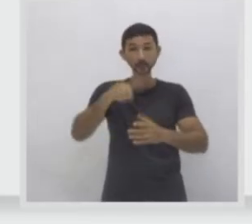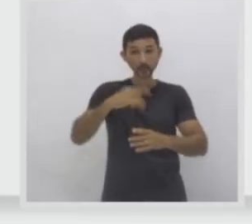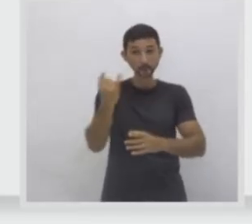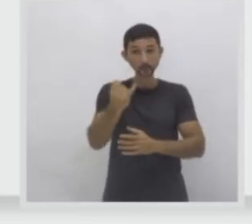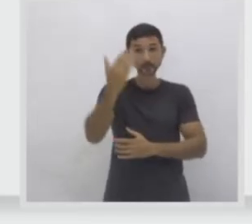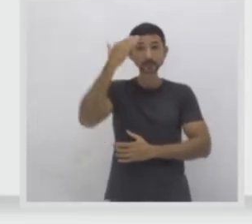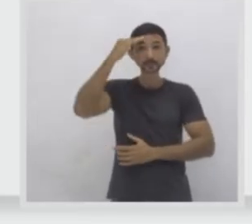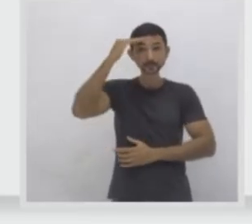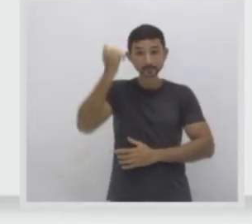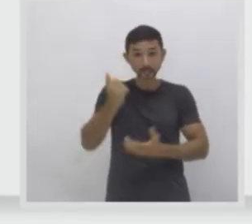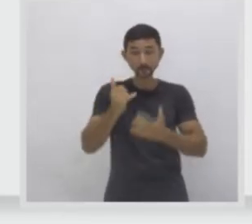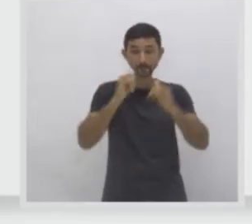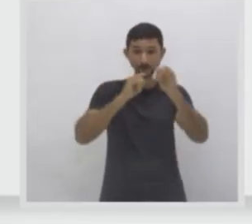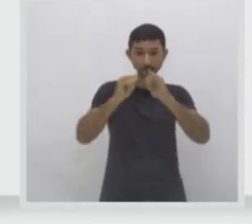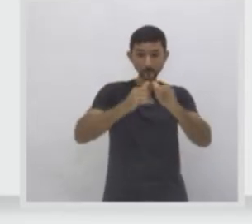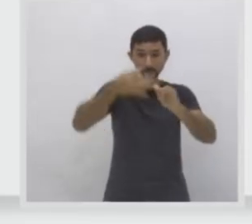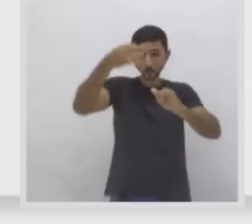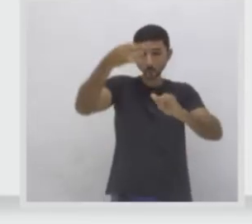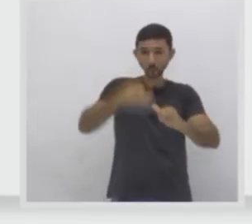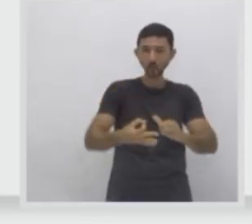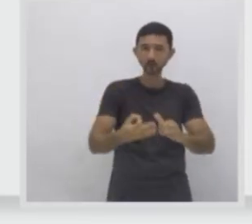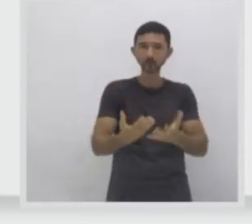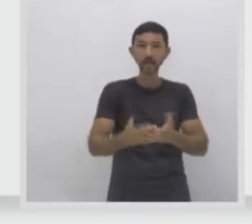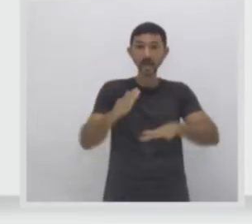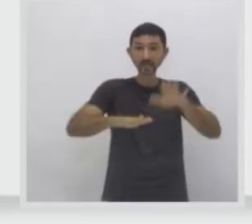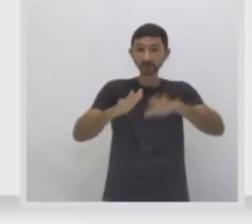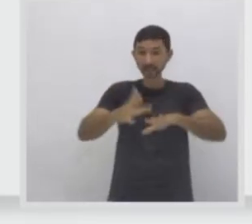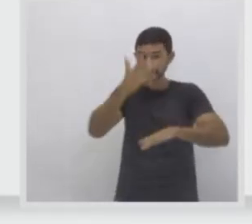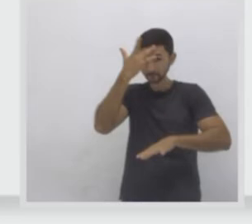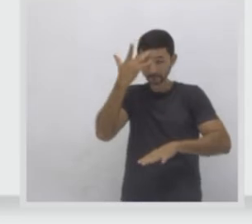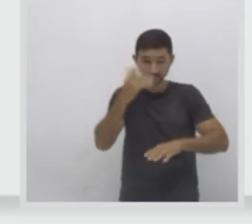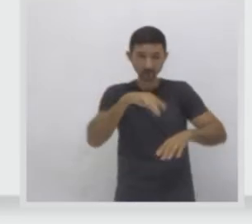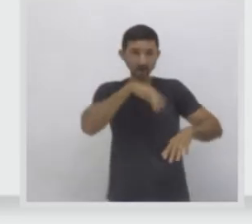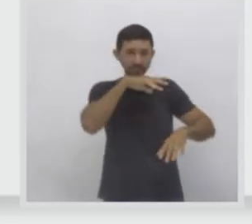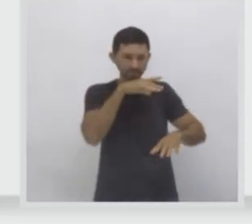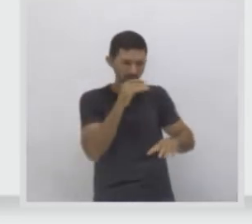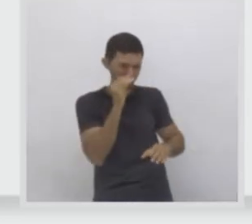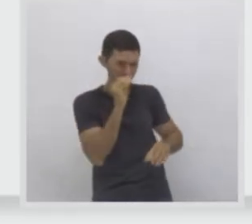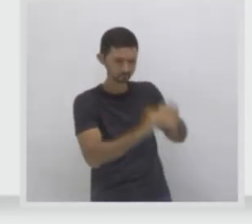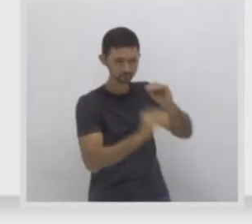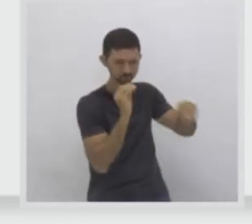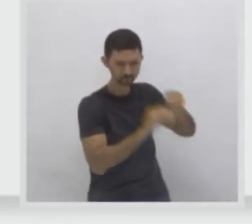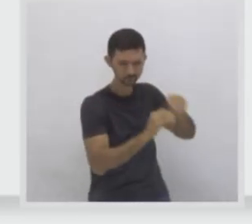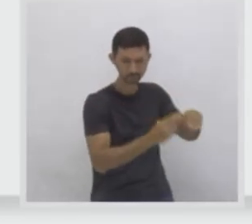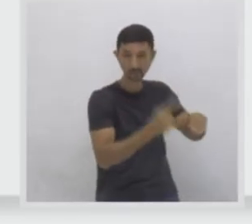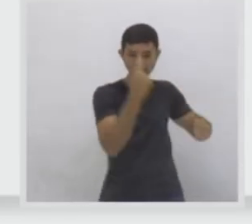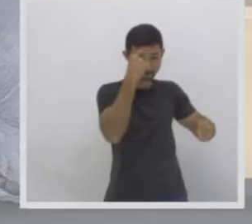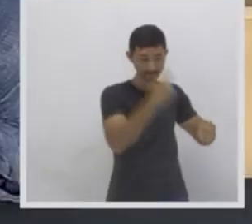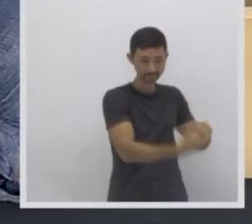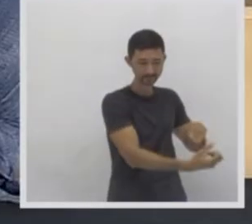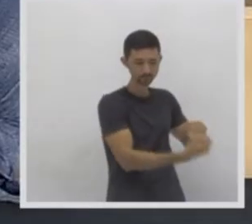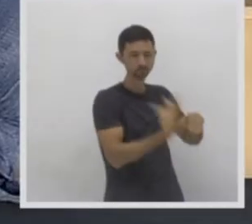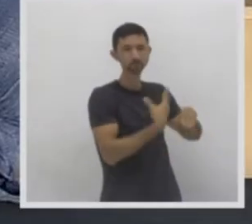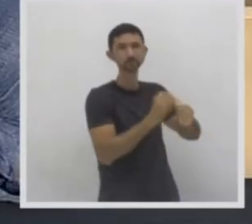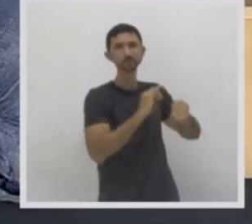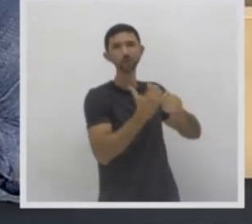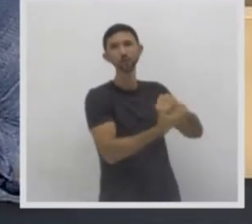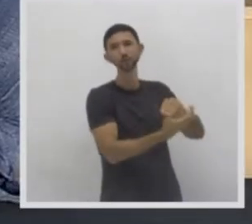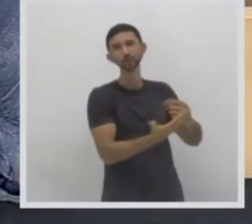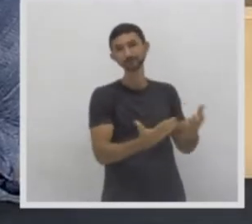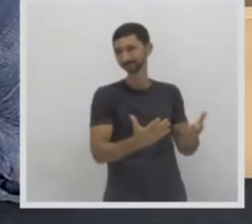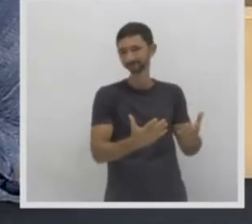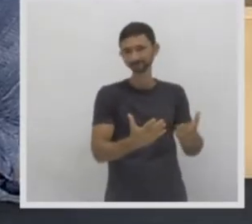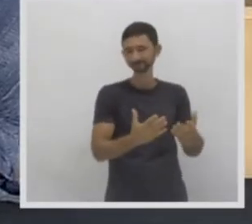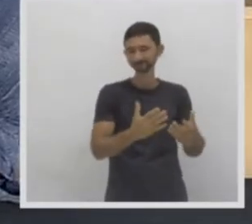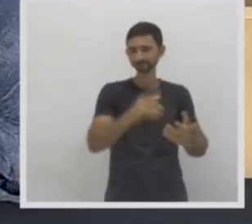pessoas começaram a menosprezar seus animais por conta do coronavírus, pensando que eles também eram